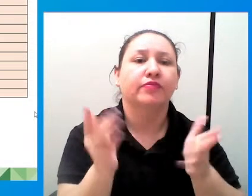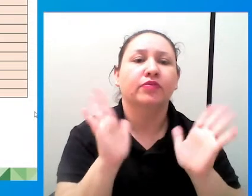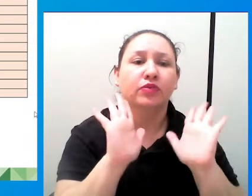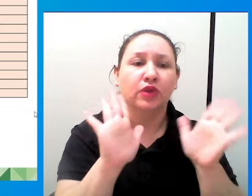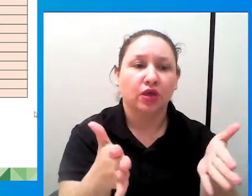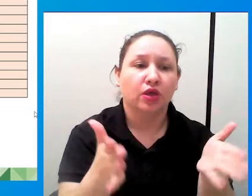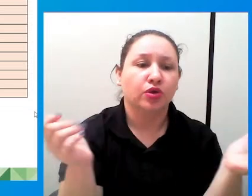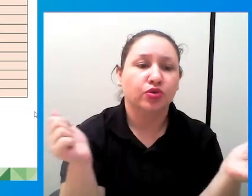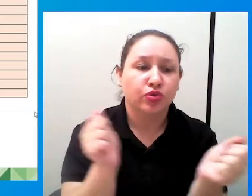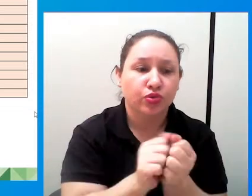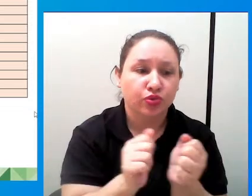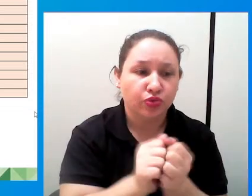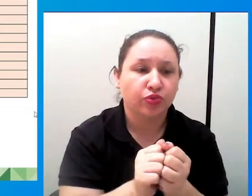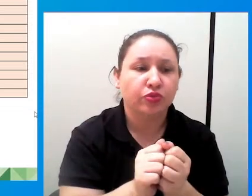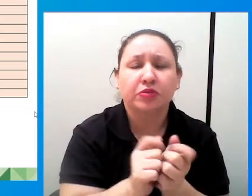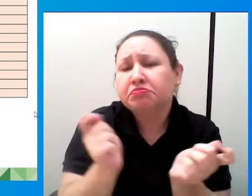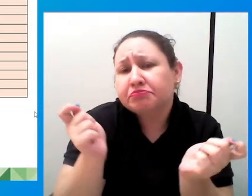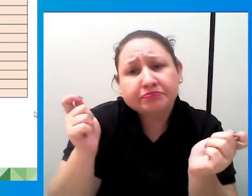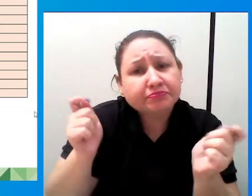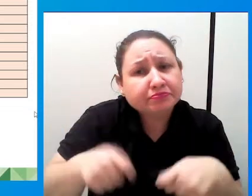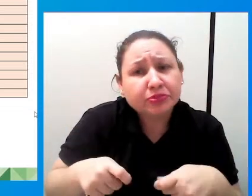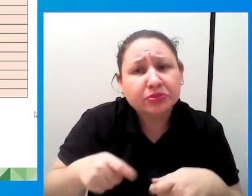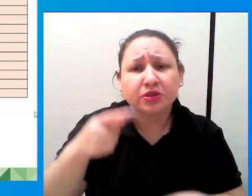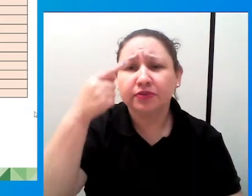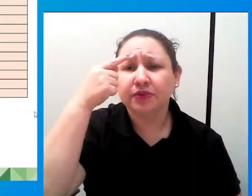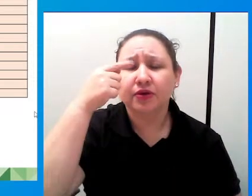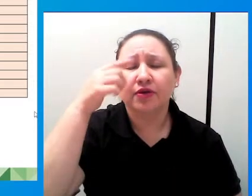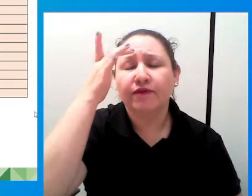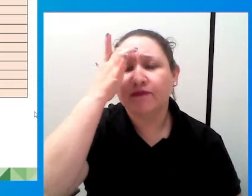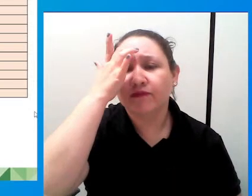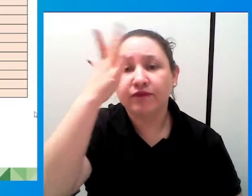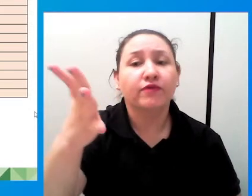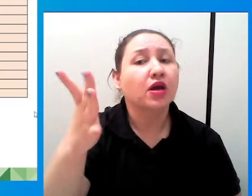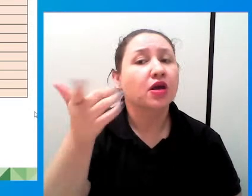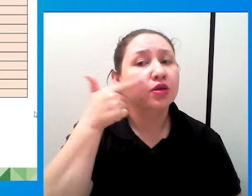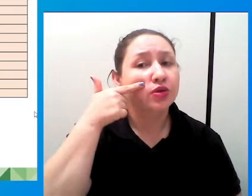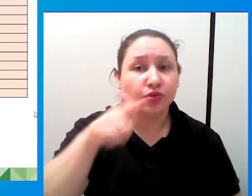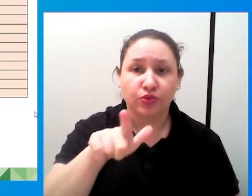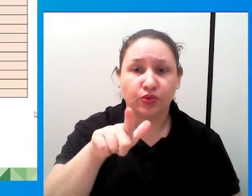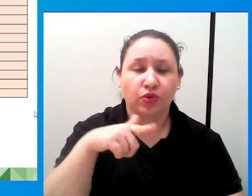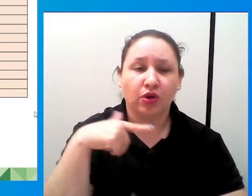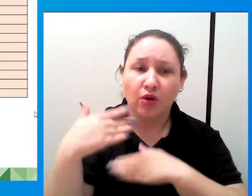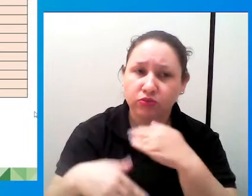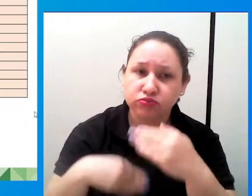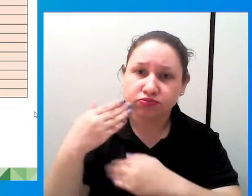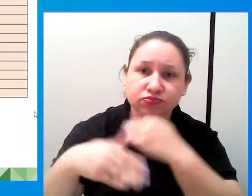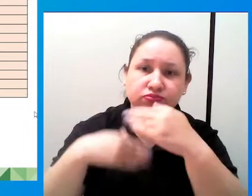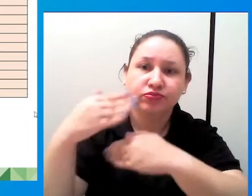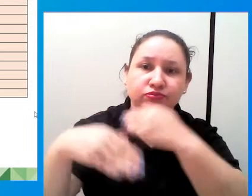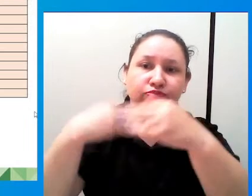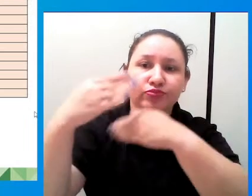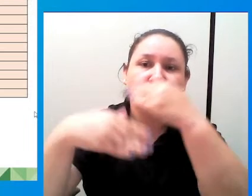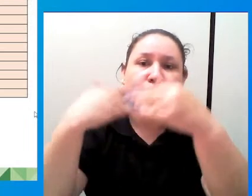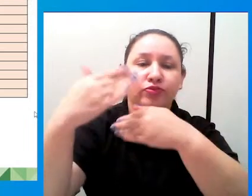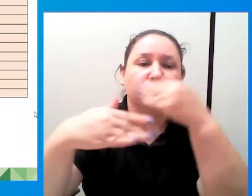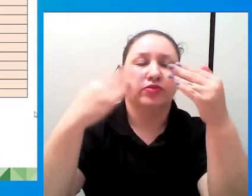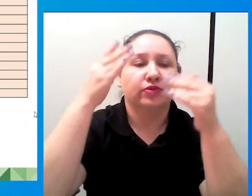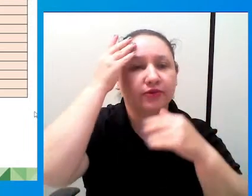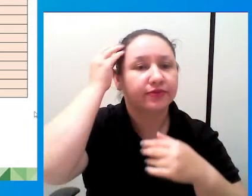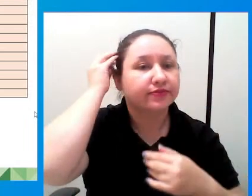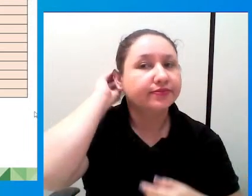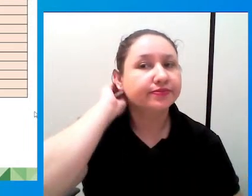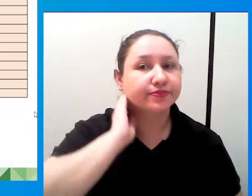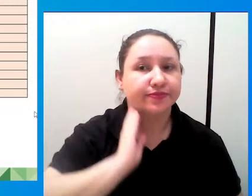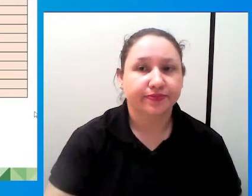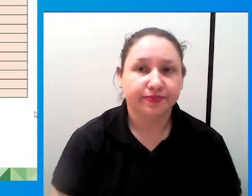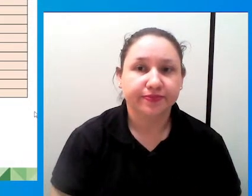Extensão. Isso facilitou o caminhar desse processo. Então, a professora Maria Lucilene falou aqui da Ignews, que é a nossa Pró-Reitoria de